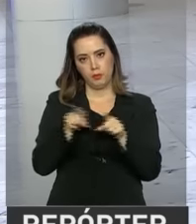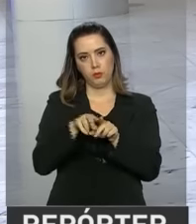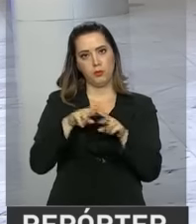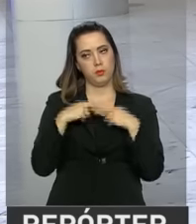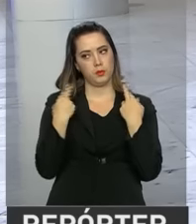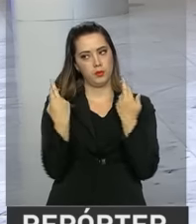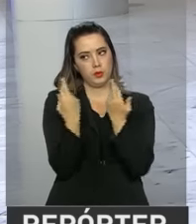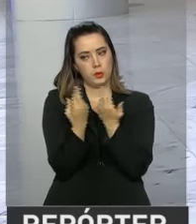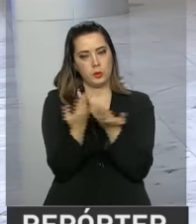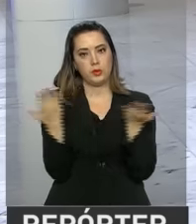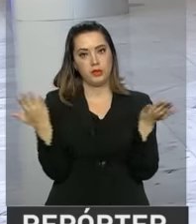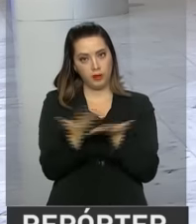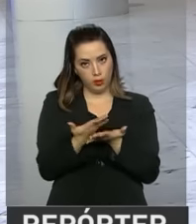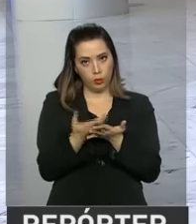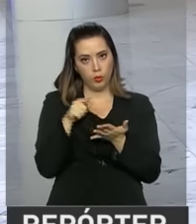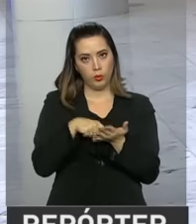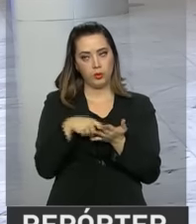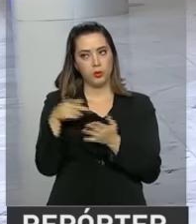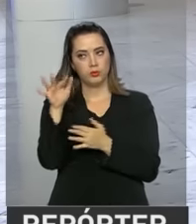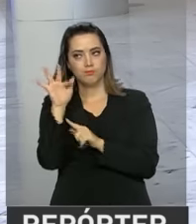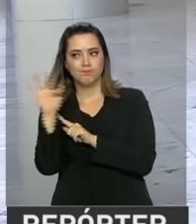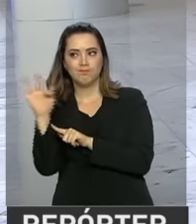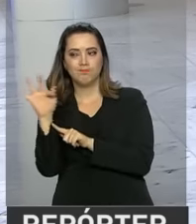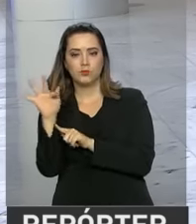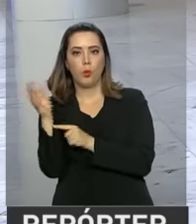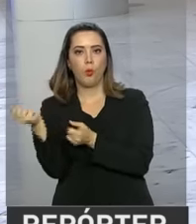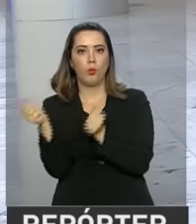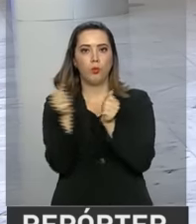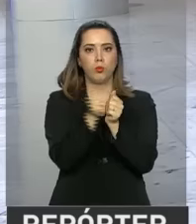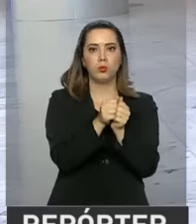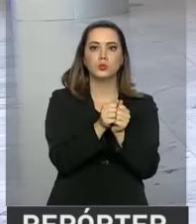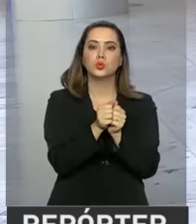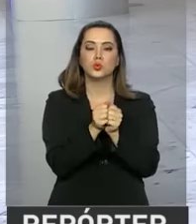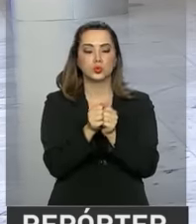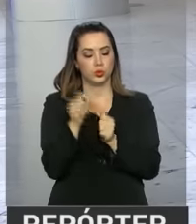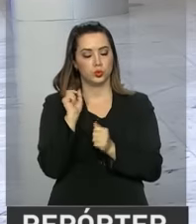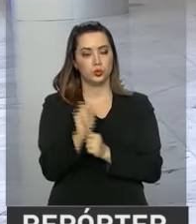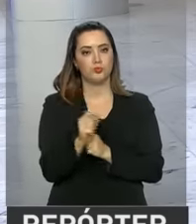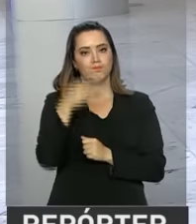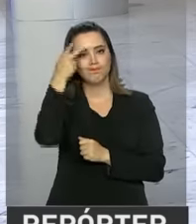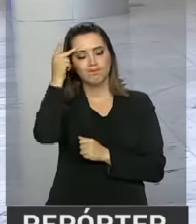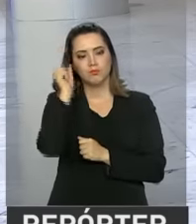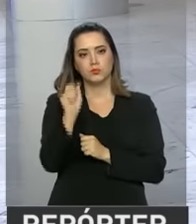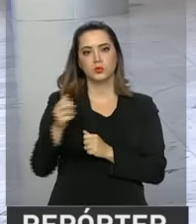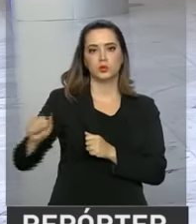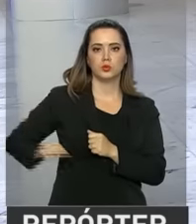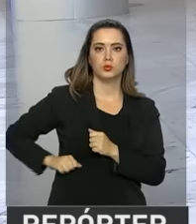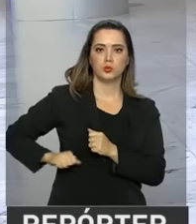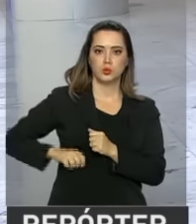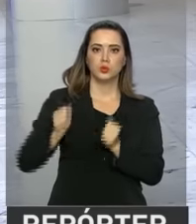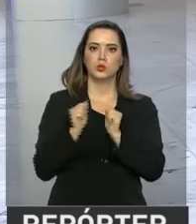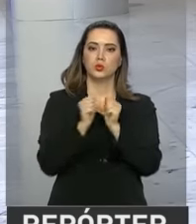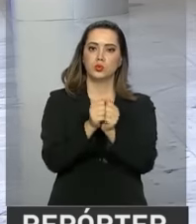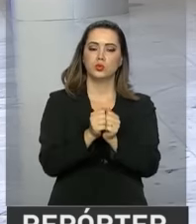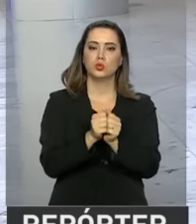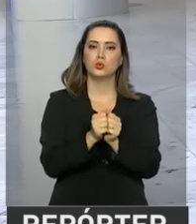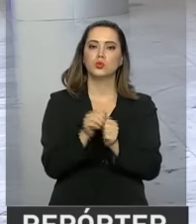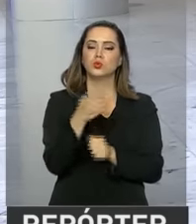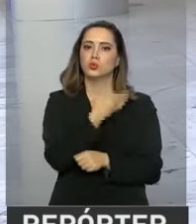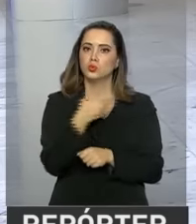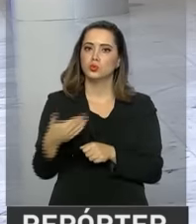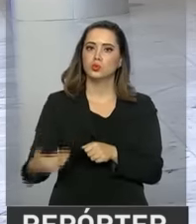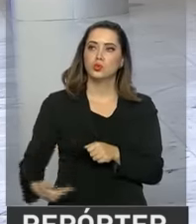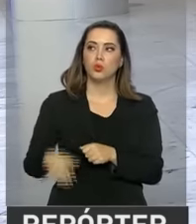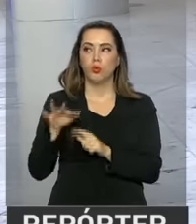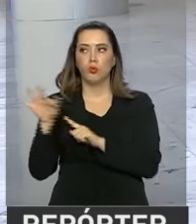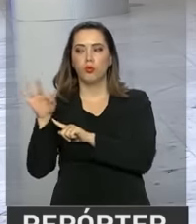para debater esse assunto e que o embaixador da França no Brasil está tentando uma reunião com o governo francês para